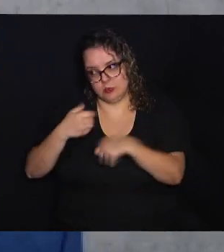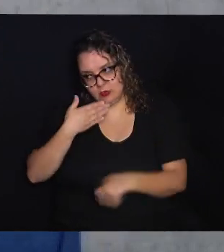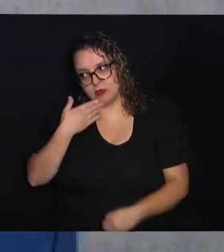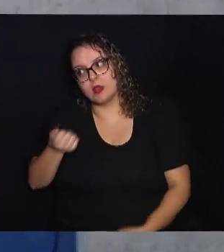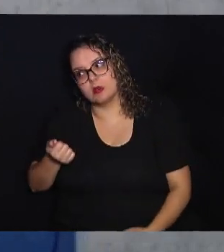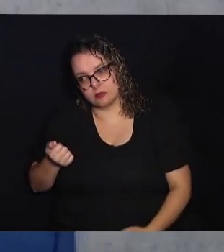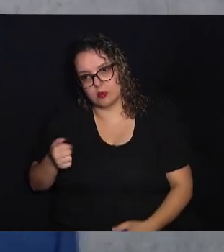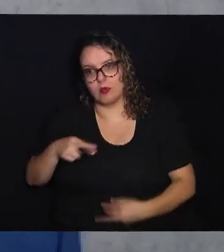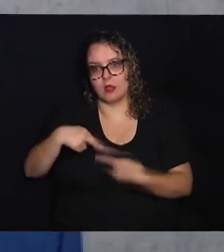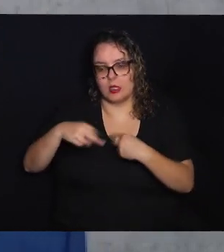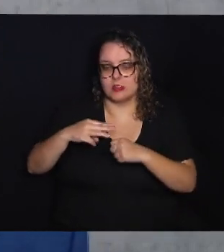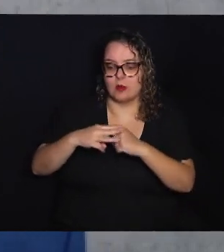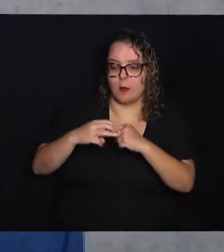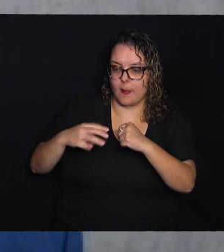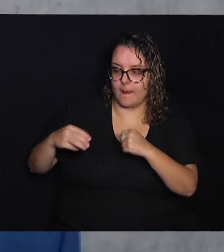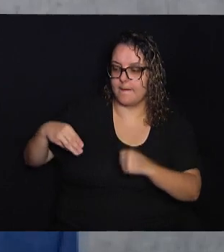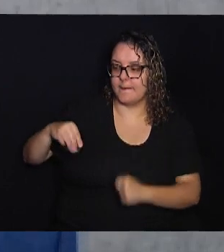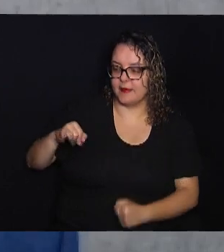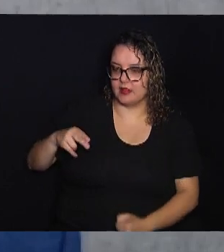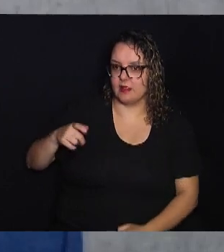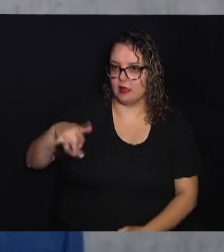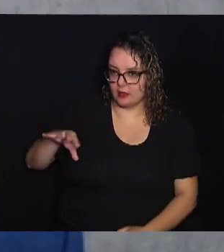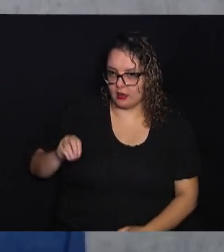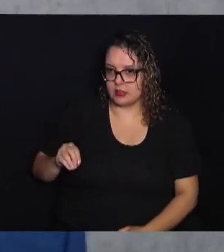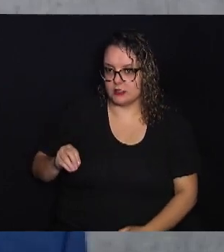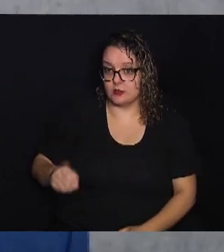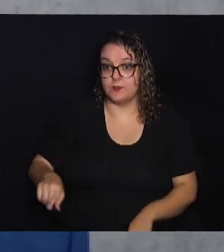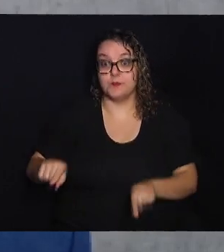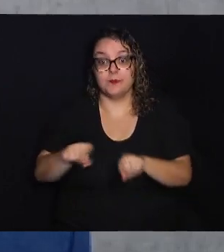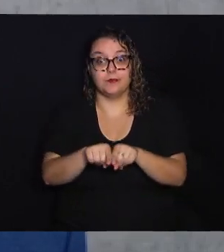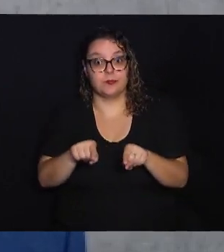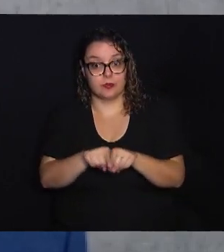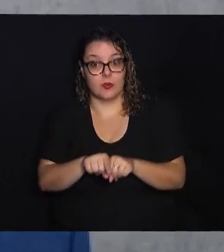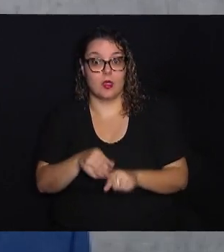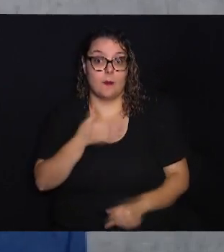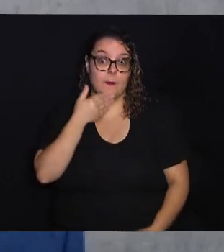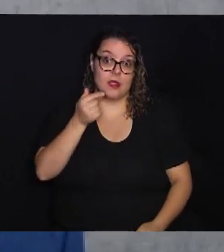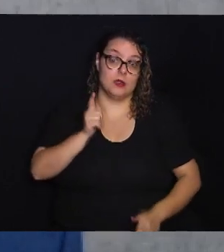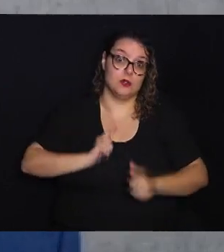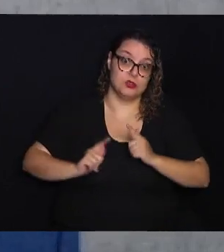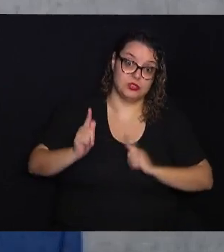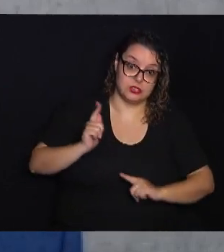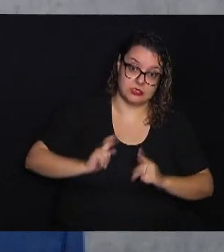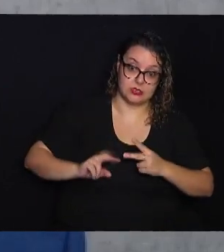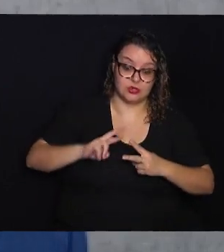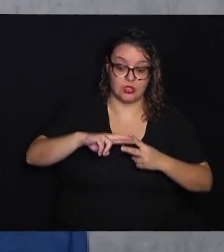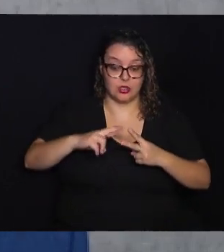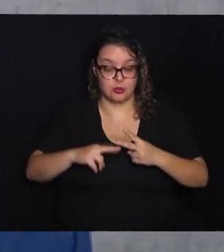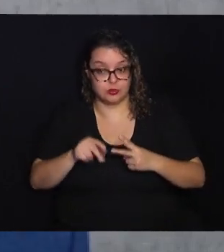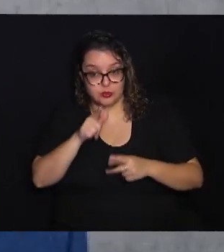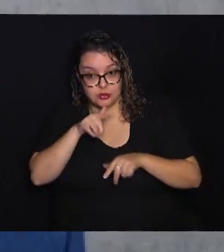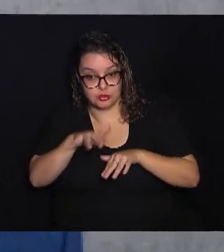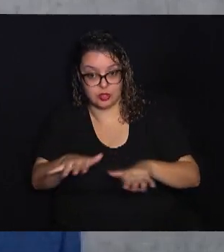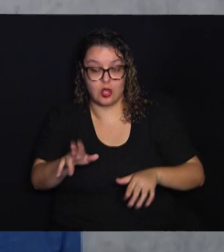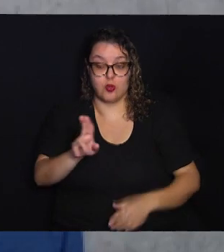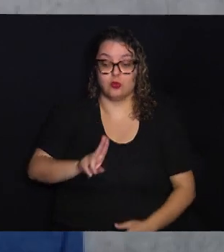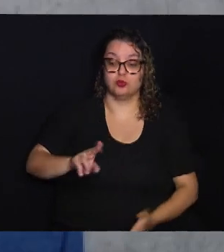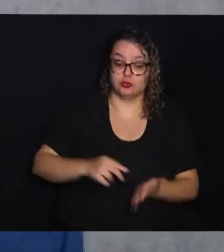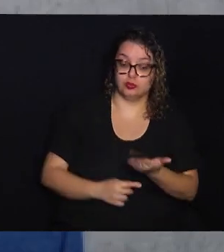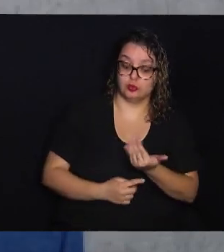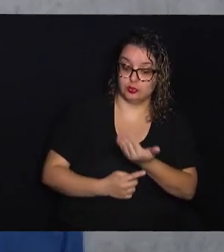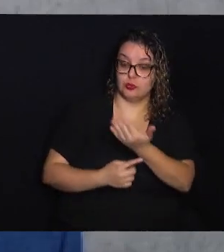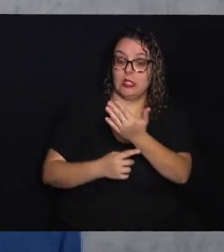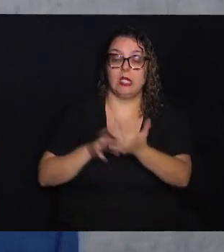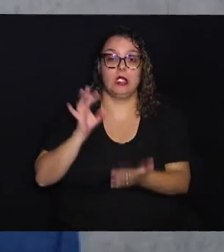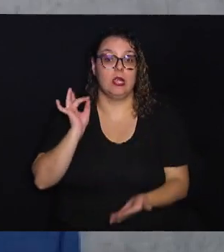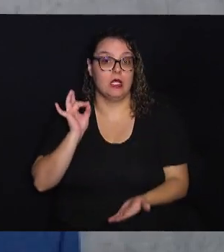tem, que a gente precisa melhorar na questão da mineração. Aí entra também a questão da melhor gestão de recursos hídricos, o